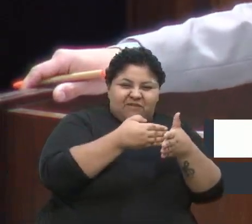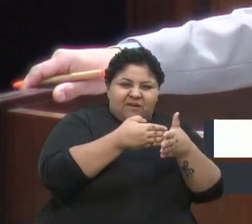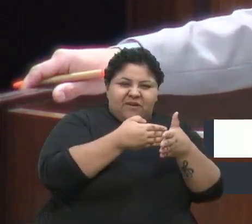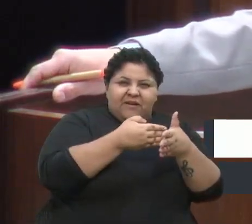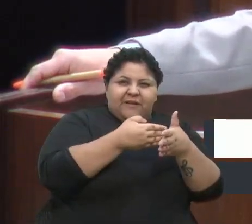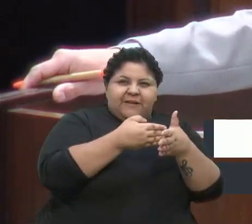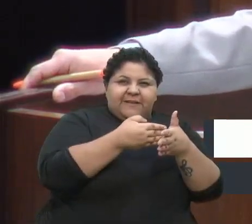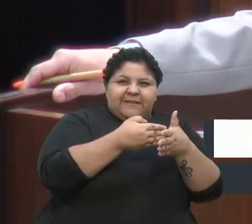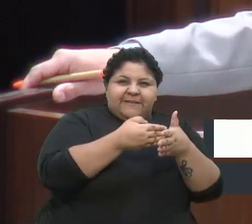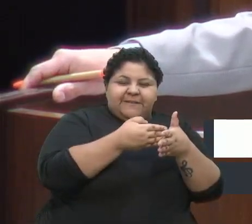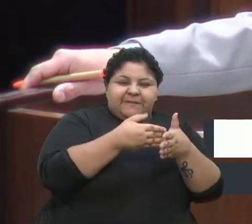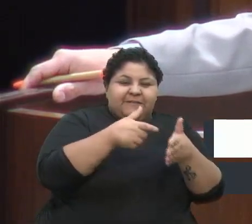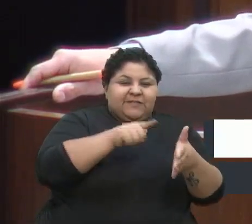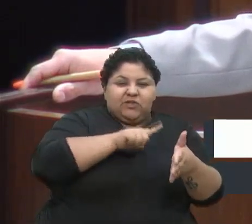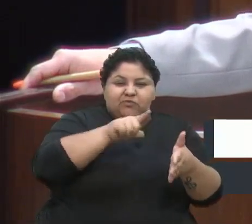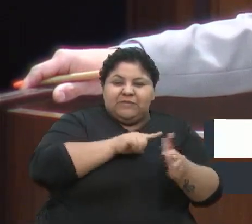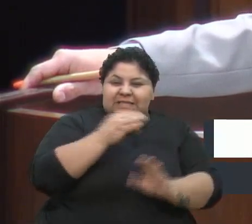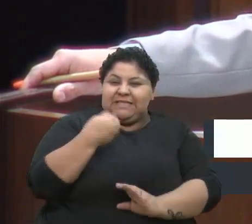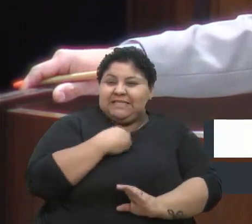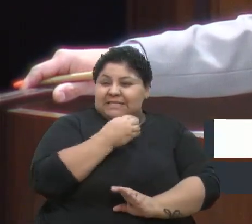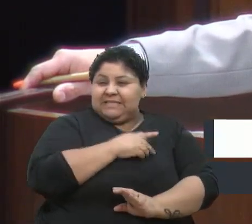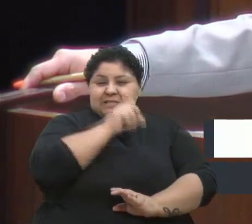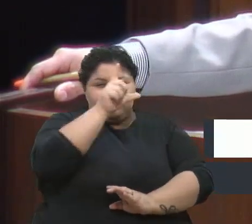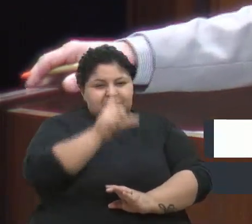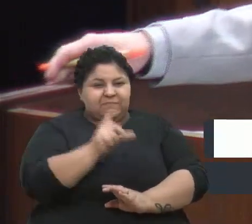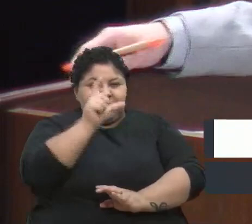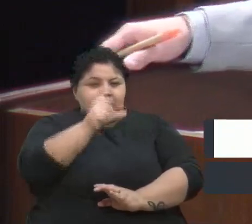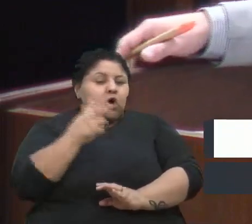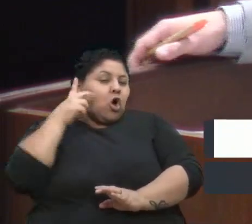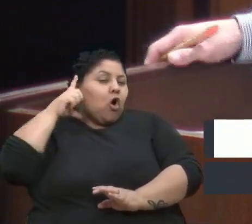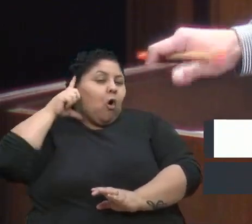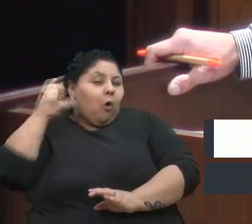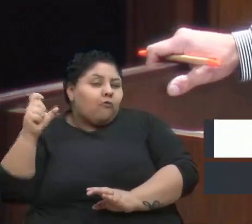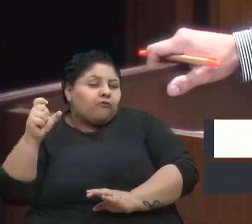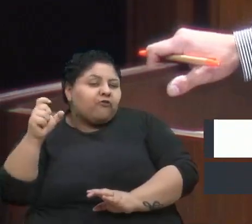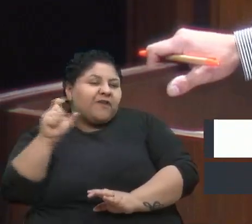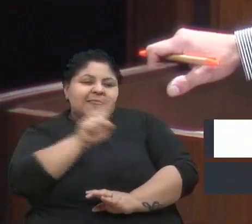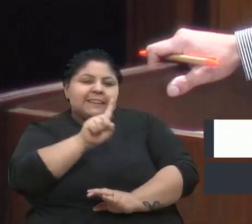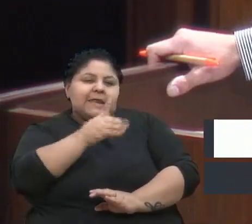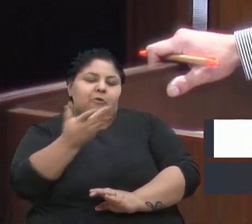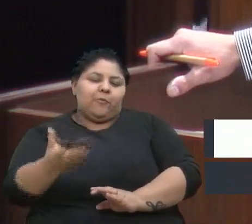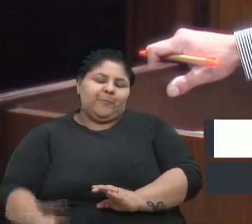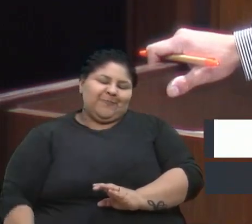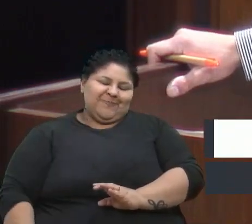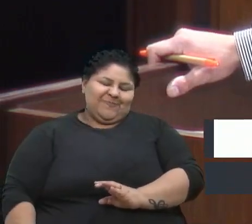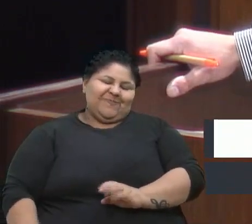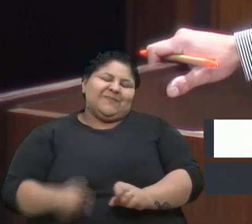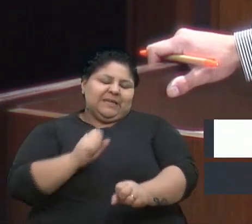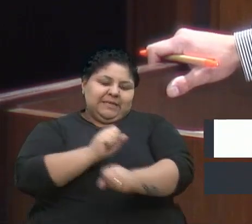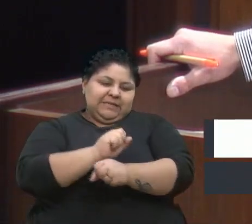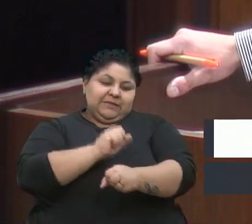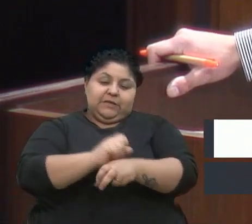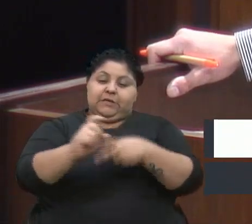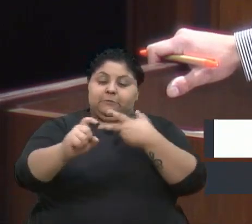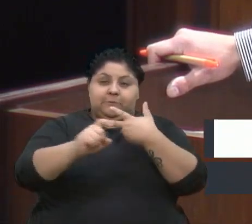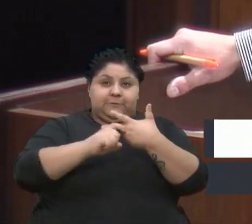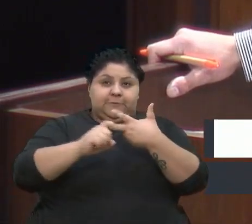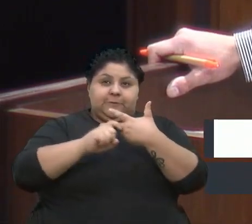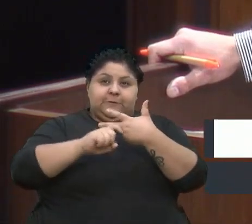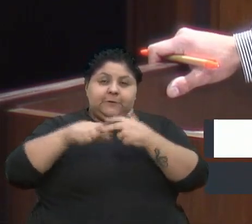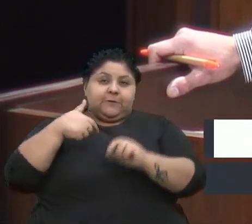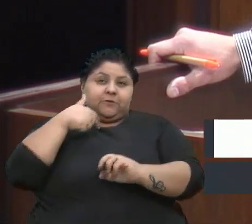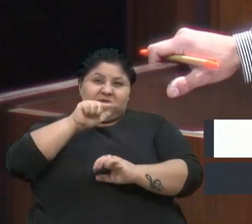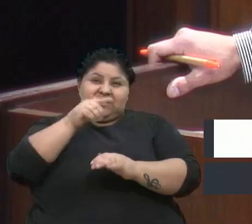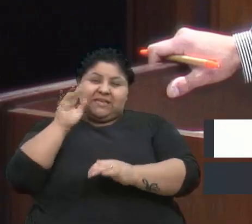não tem médico, e a pessoa tem que receber um não. E esperamos que o Executivo consiga resolver